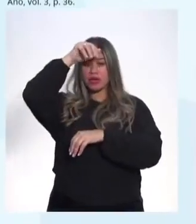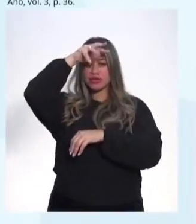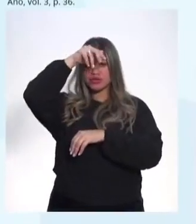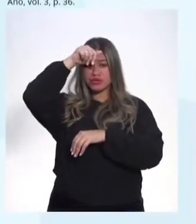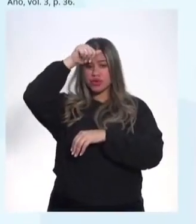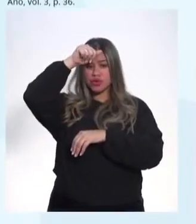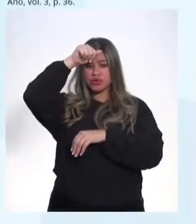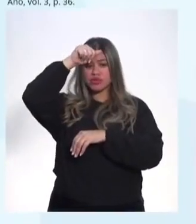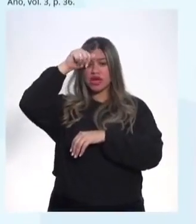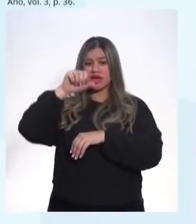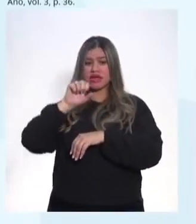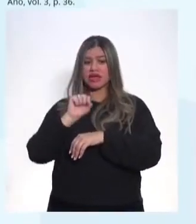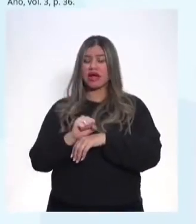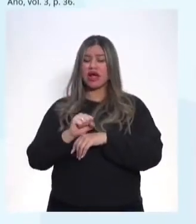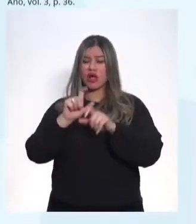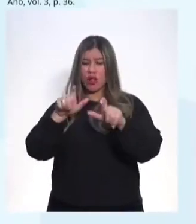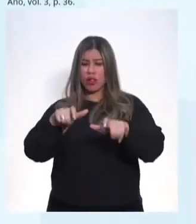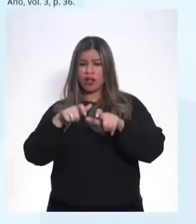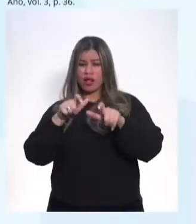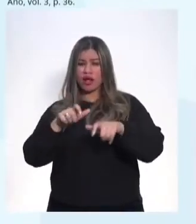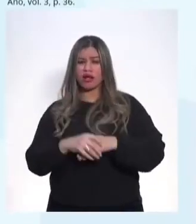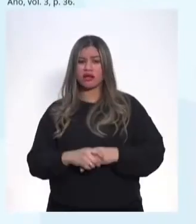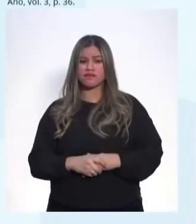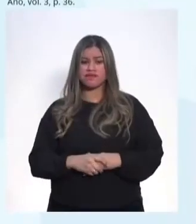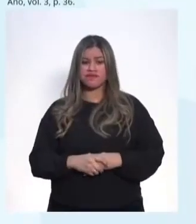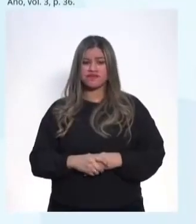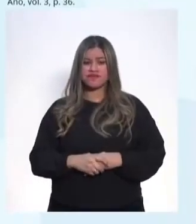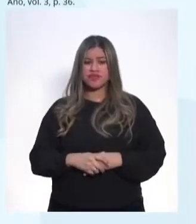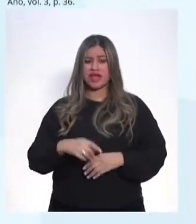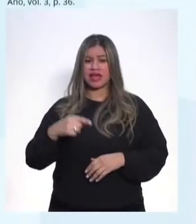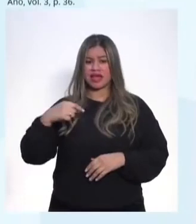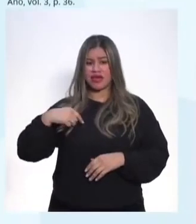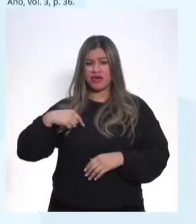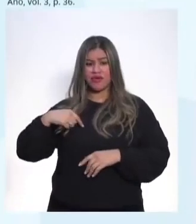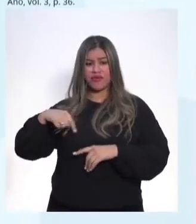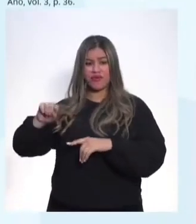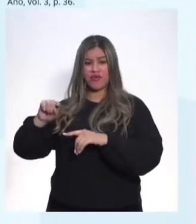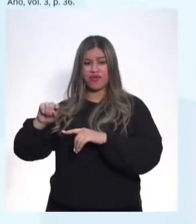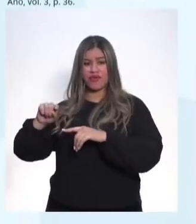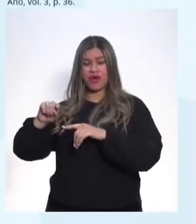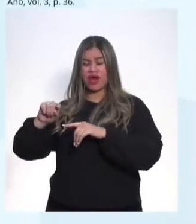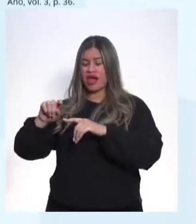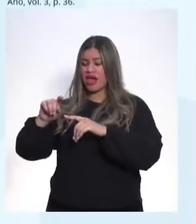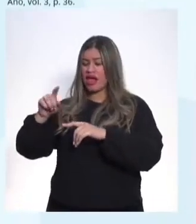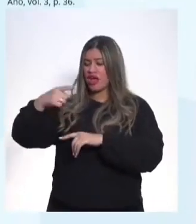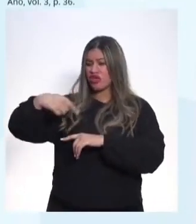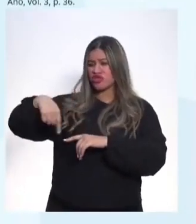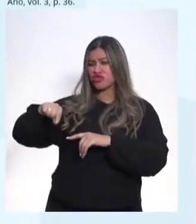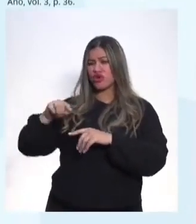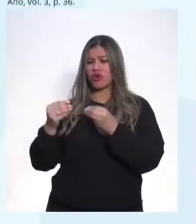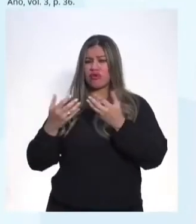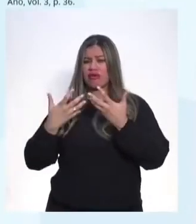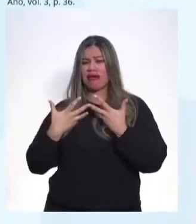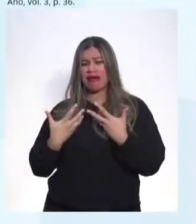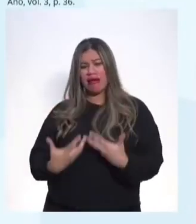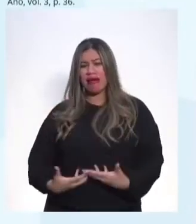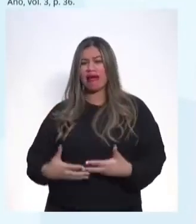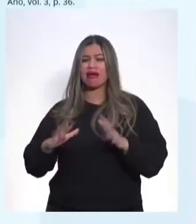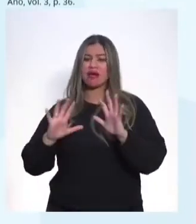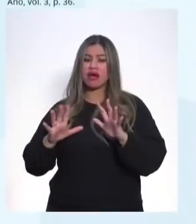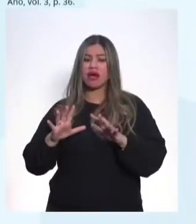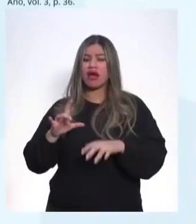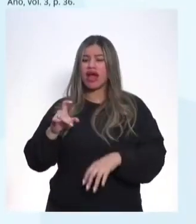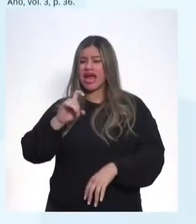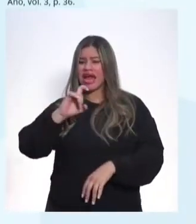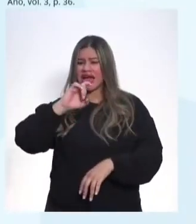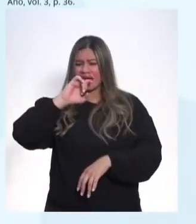centro arritirado, as aves têm muito leite, mas nós já estamos cansado. O inverno